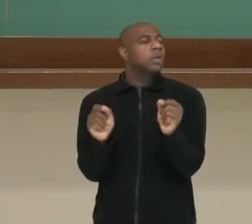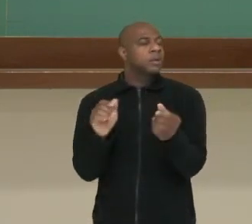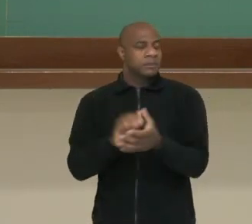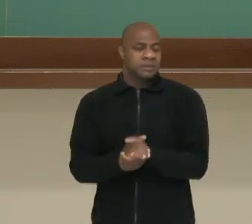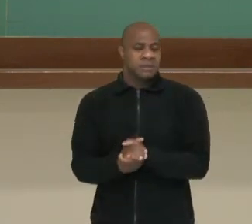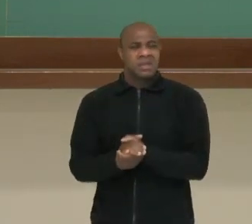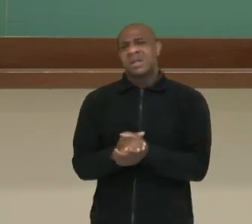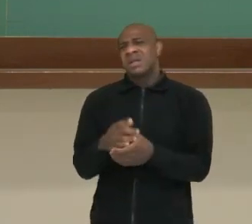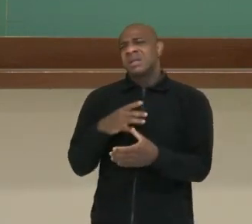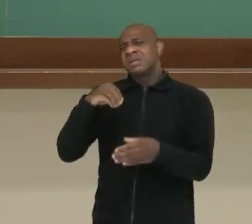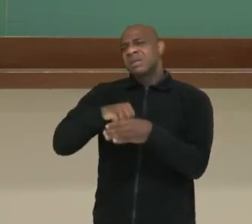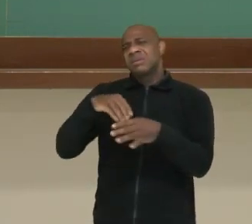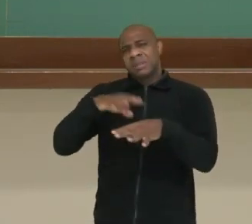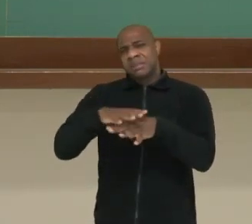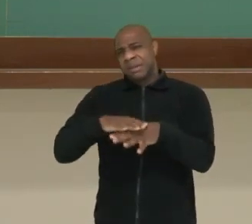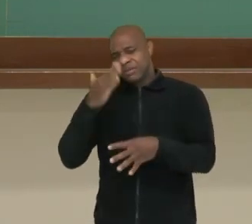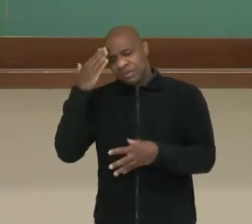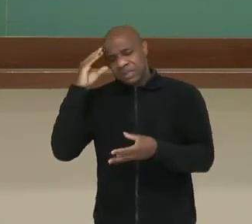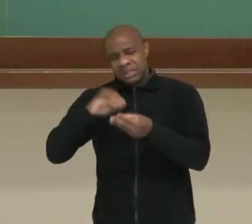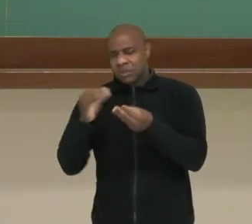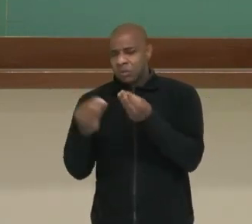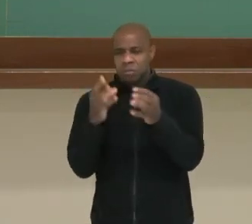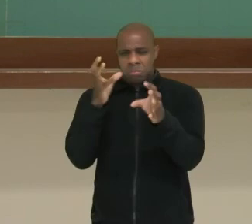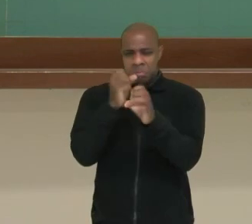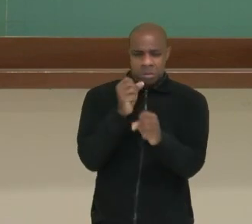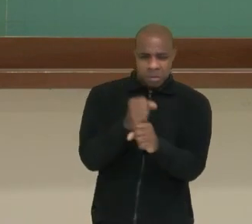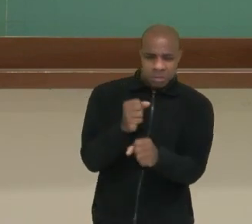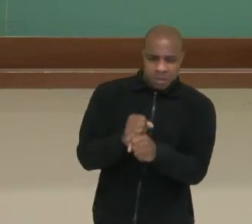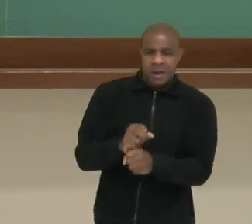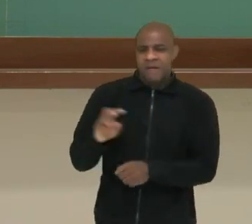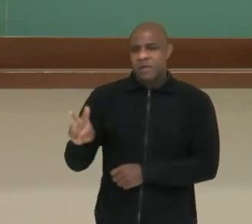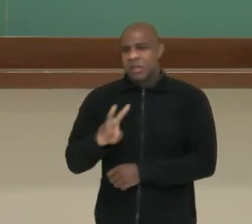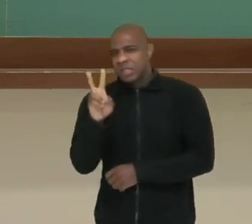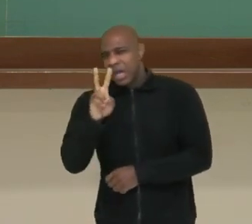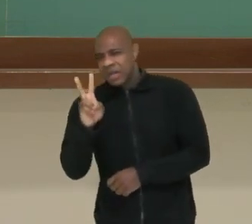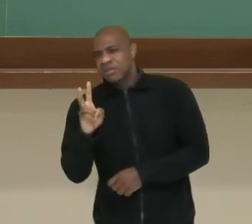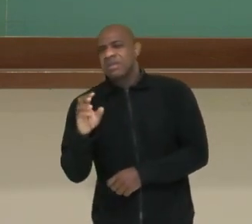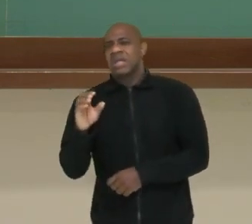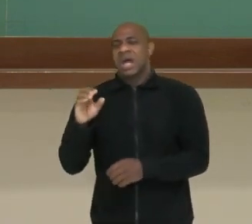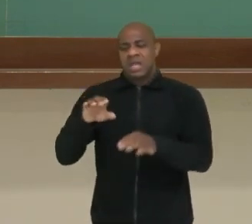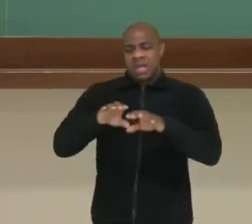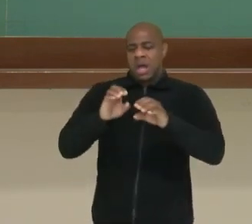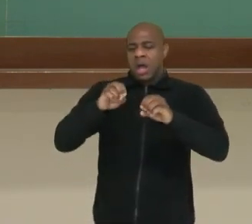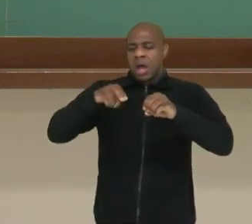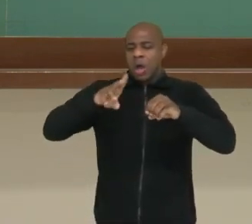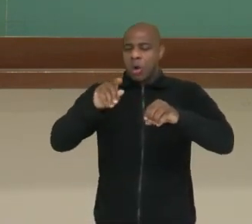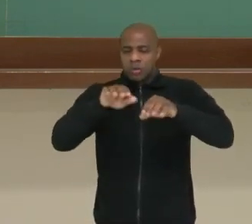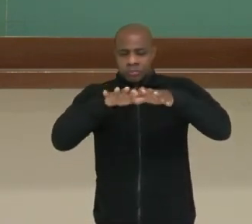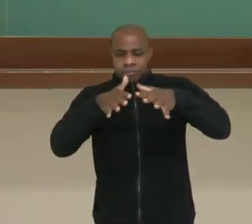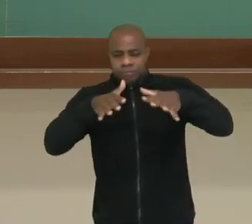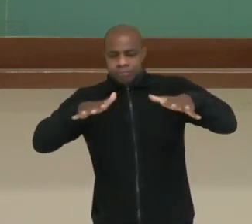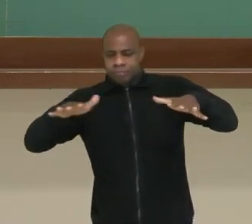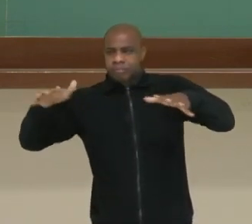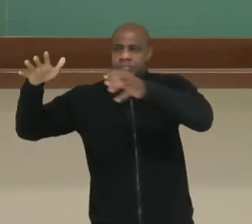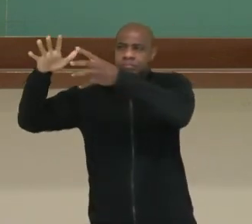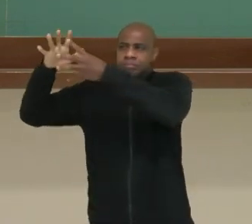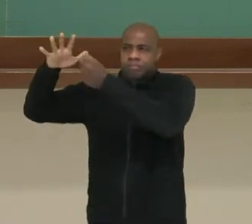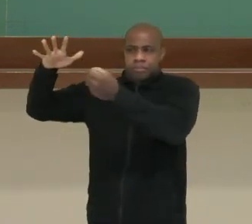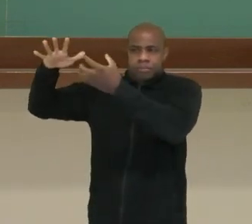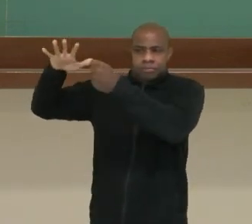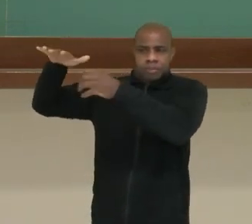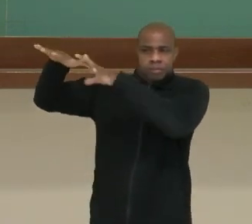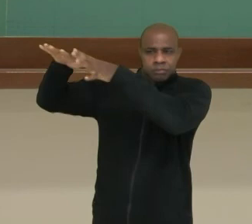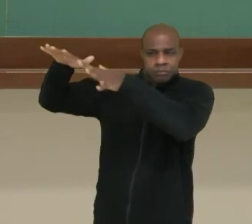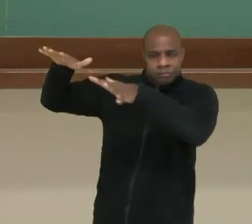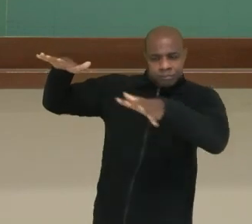você fixe simplesmente em que a velocidade de uma onda, a velocidade com que ela se propaga, é o comprimento de onda vezes a frequência.